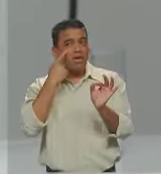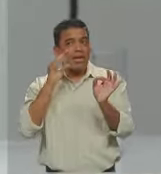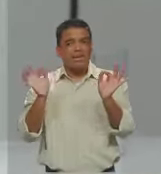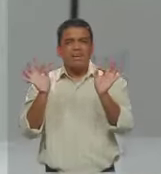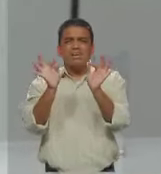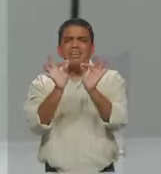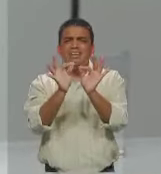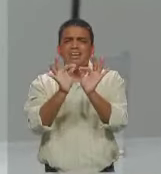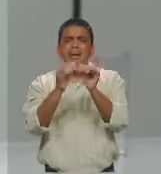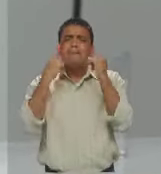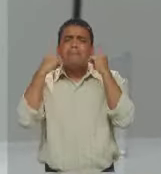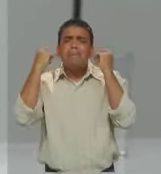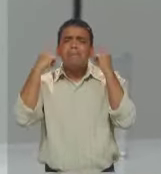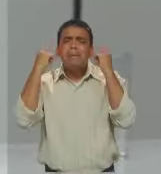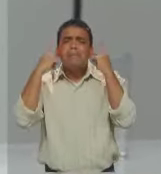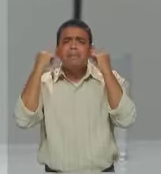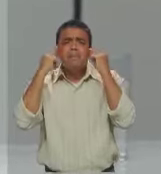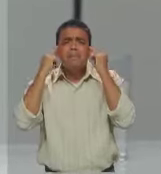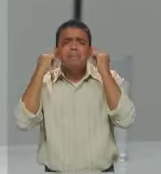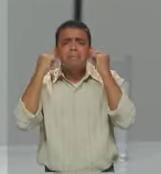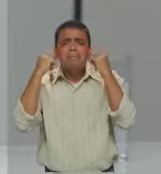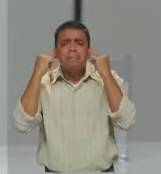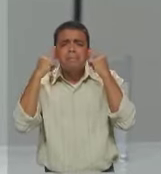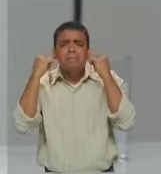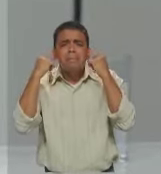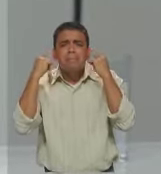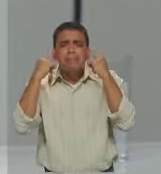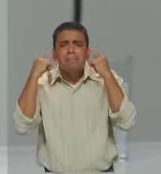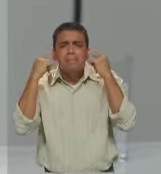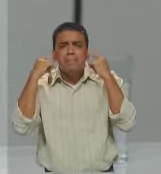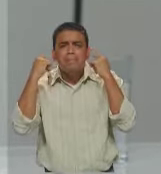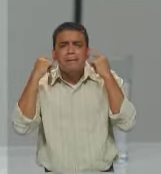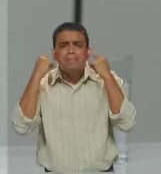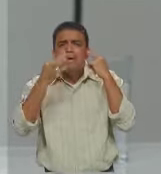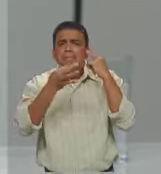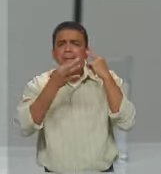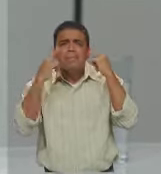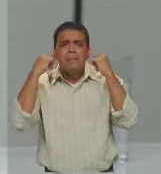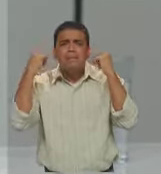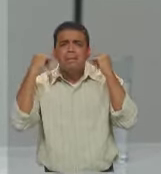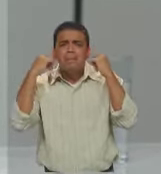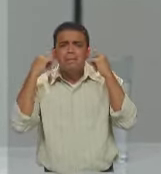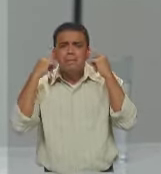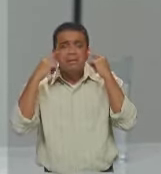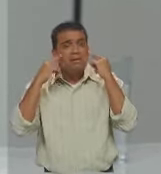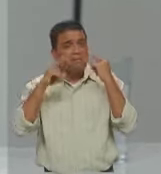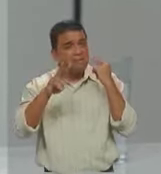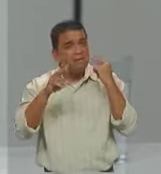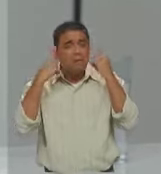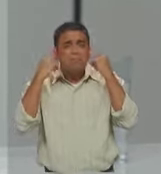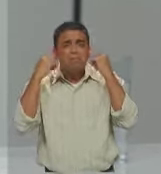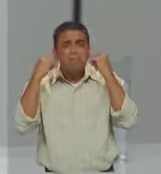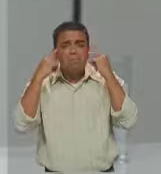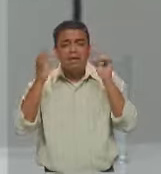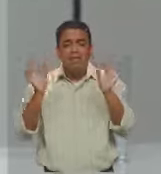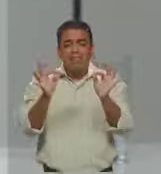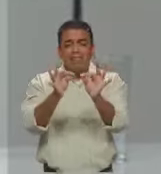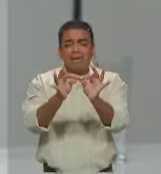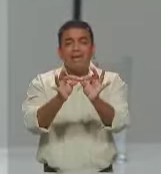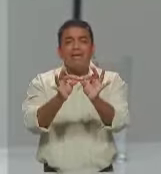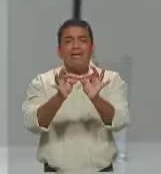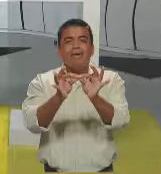ouvirem, é bem baixinho o barulhinho, um pipipi, não sei se dá para vocês ouvirem daí. Esse pipipi, ele